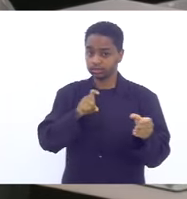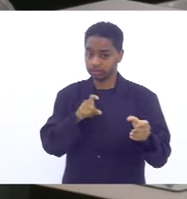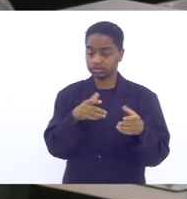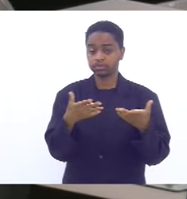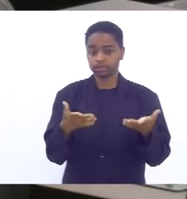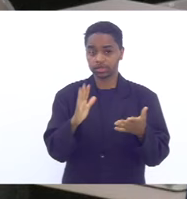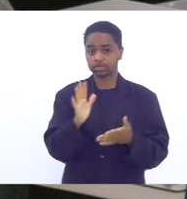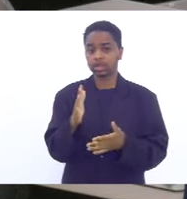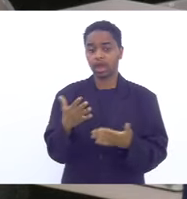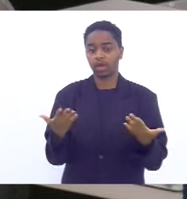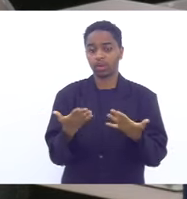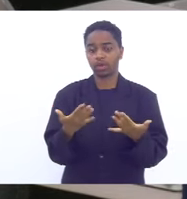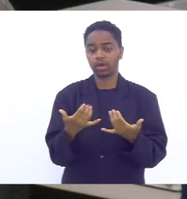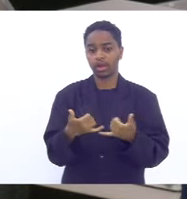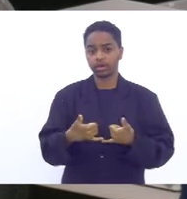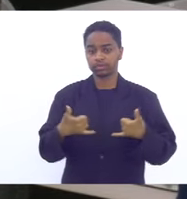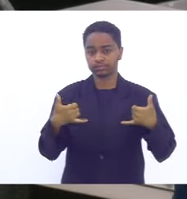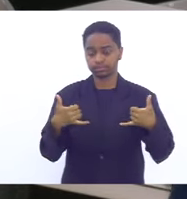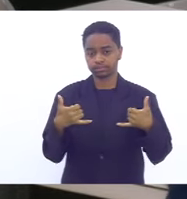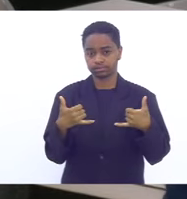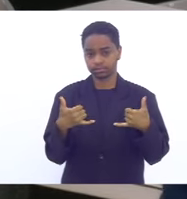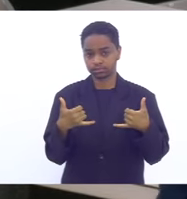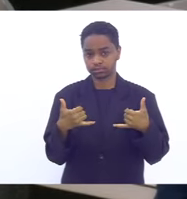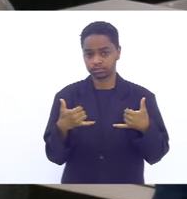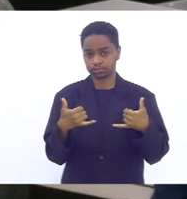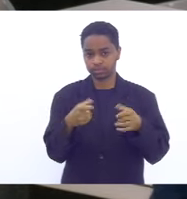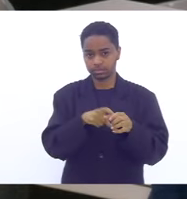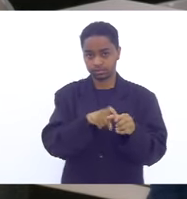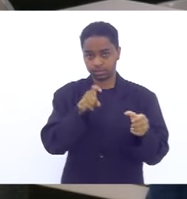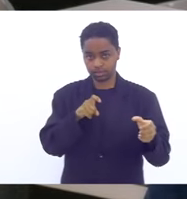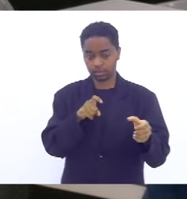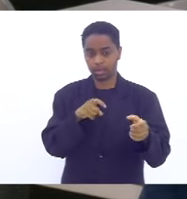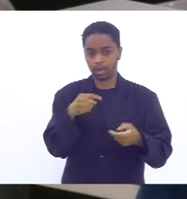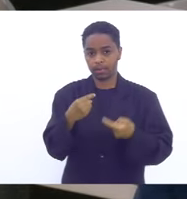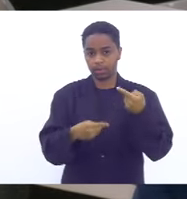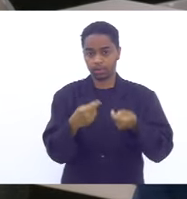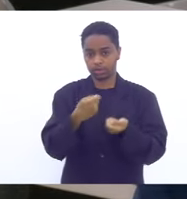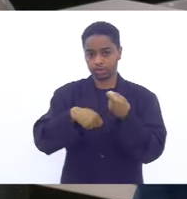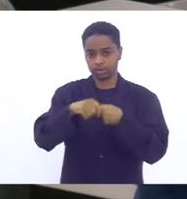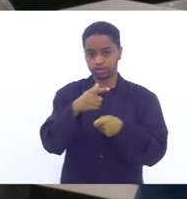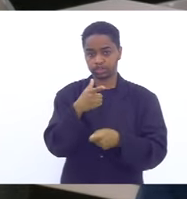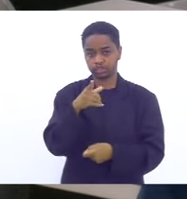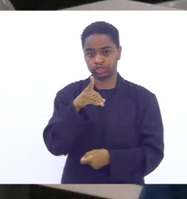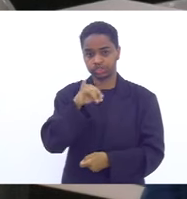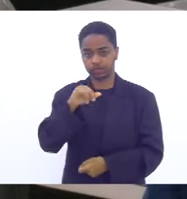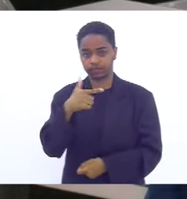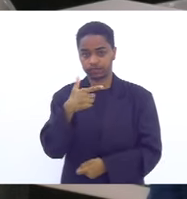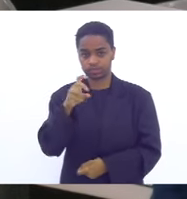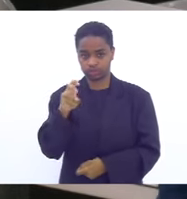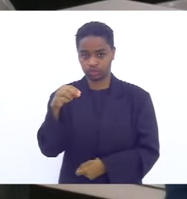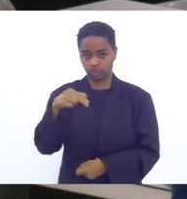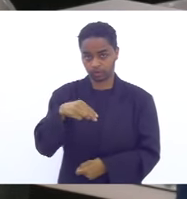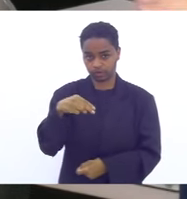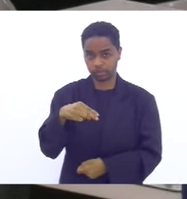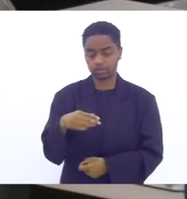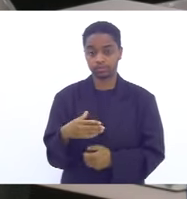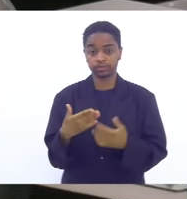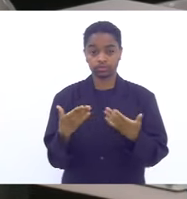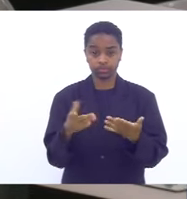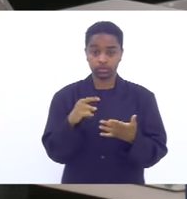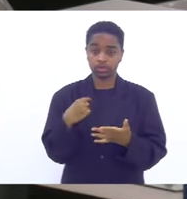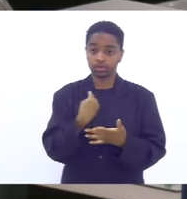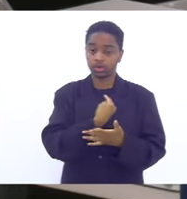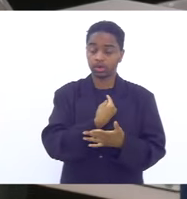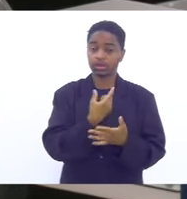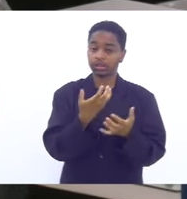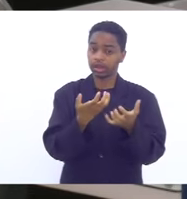fizemos aniversário agora de emancipação política administrativa agora no dia 25 de novembro, e a gente